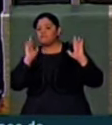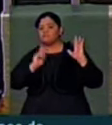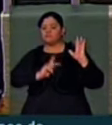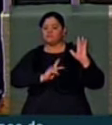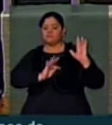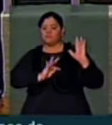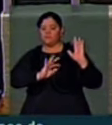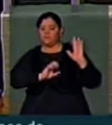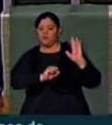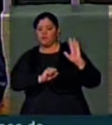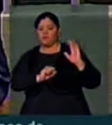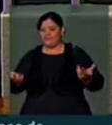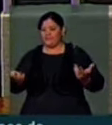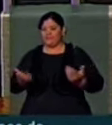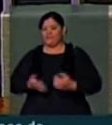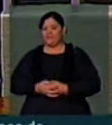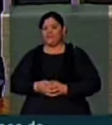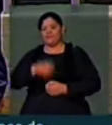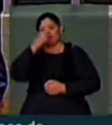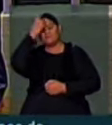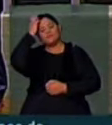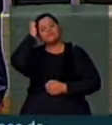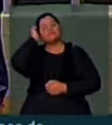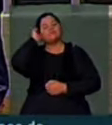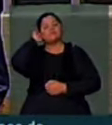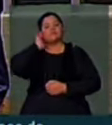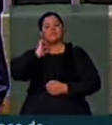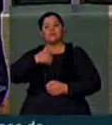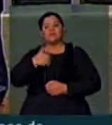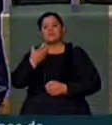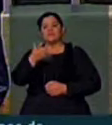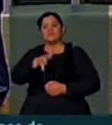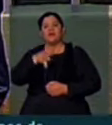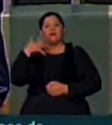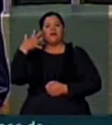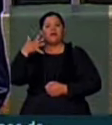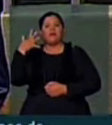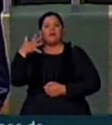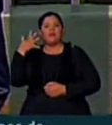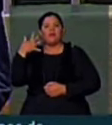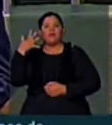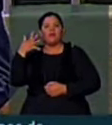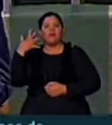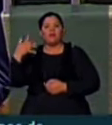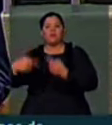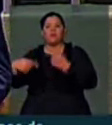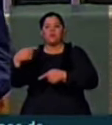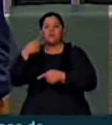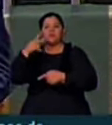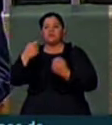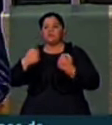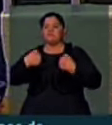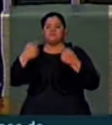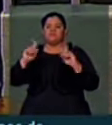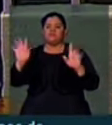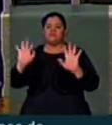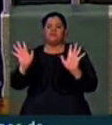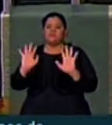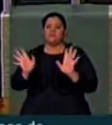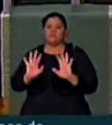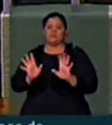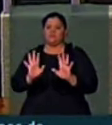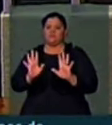PT querer a verdade é uma grande piada. Eu não quero fazer um discurso político, até porque as eleições já se acabaram. Eu não faço política nem antes das